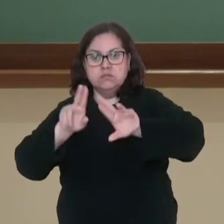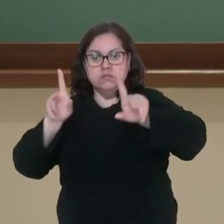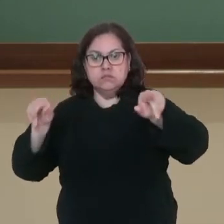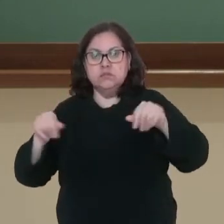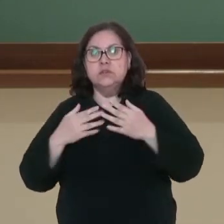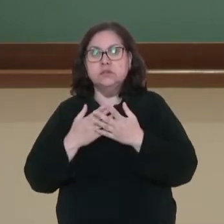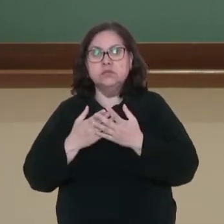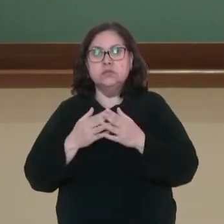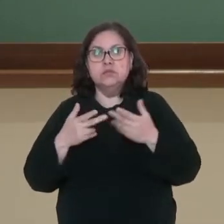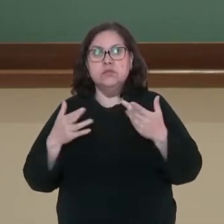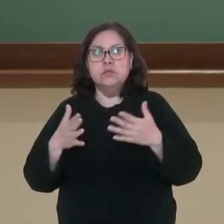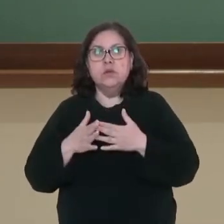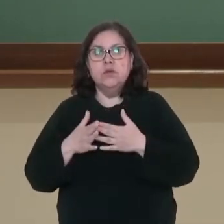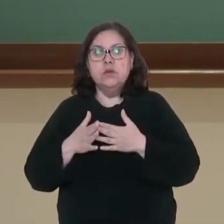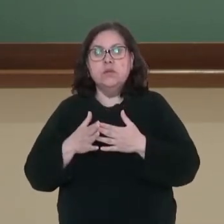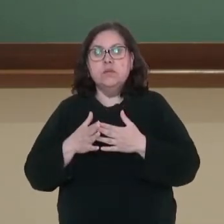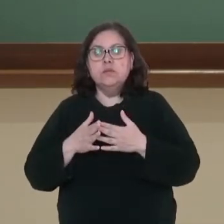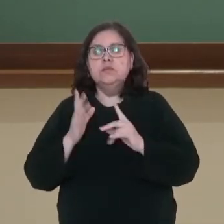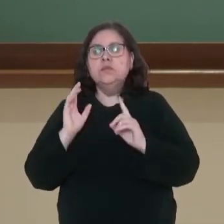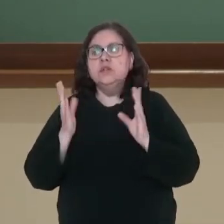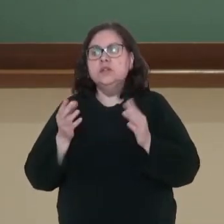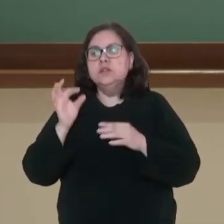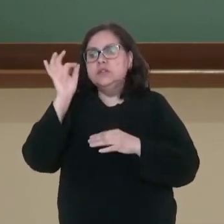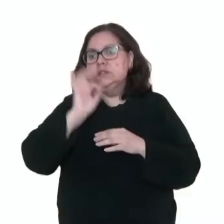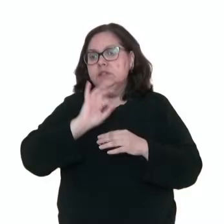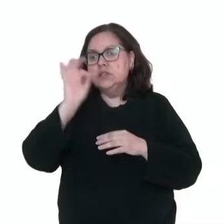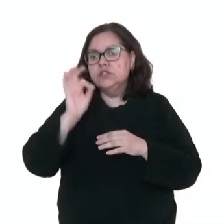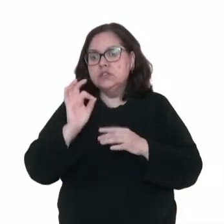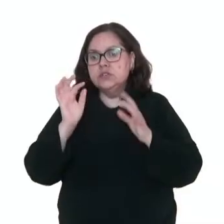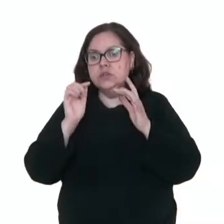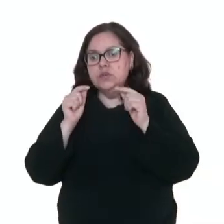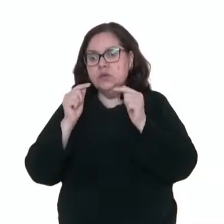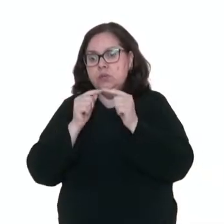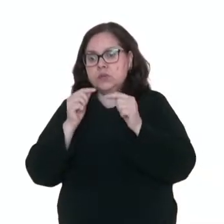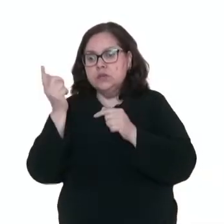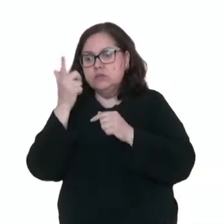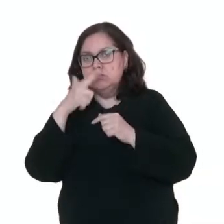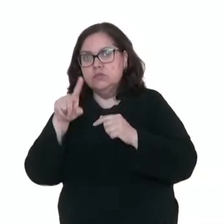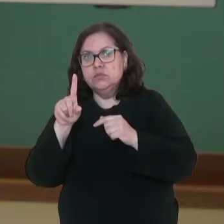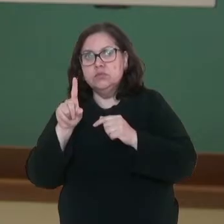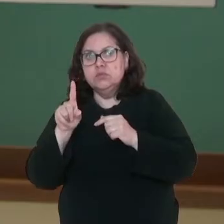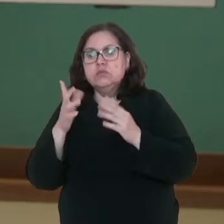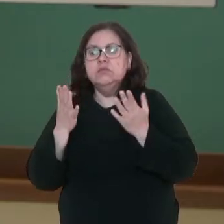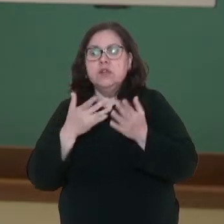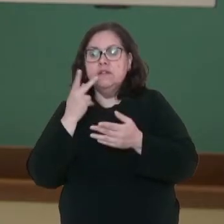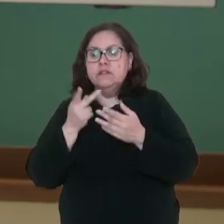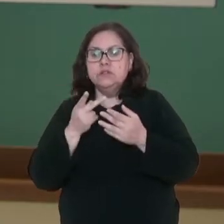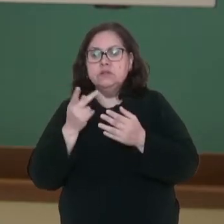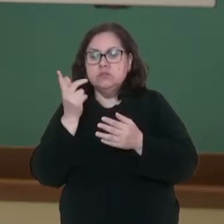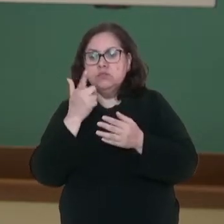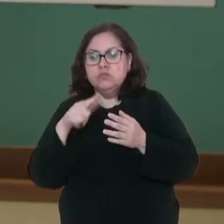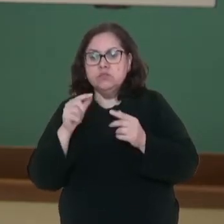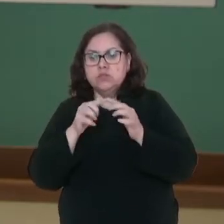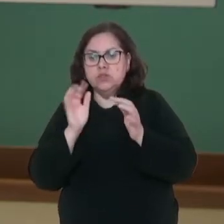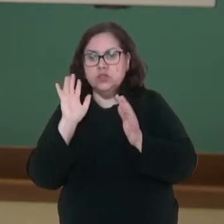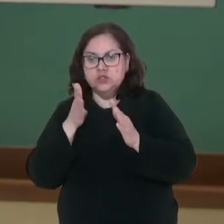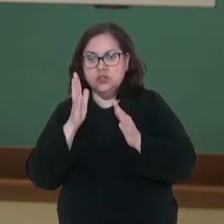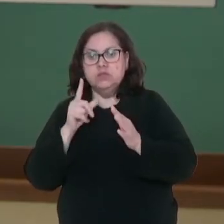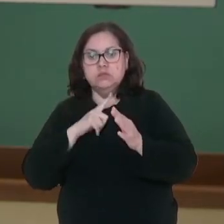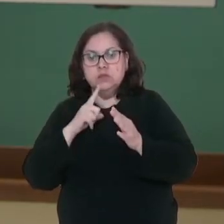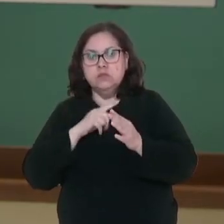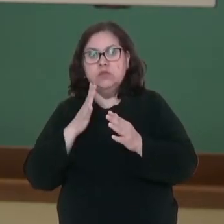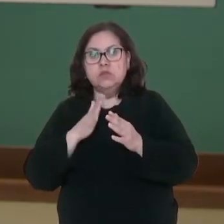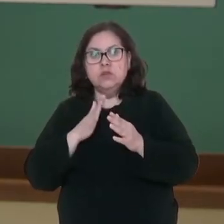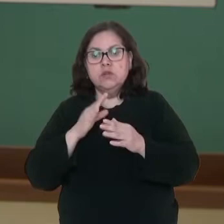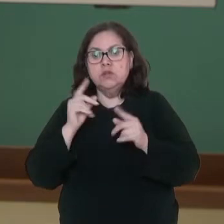ali. Muito bem, gente. Taxa de recombinação. Então, falando em recombinação, a gente está falando que já houve o chamado